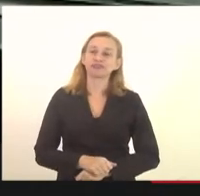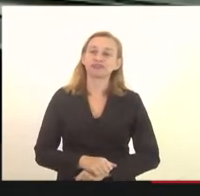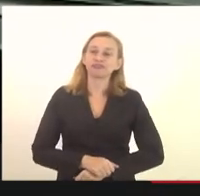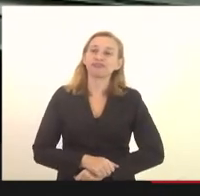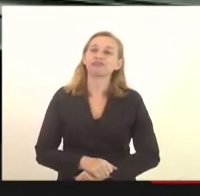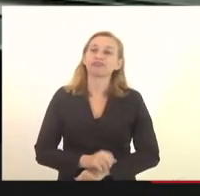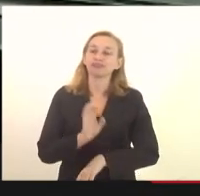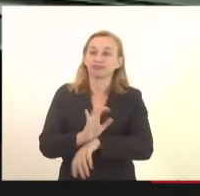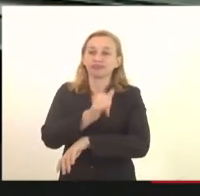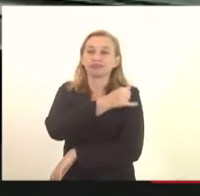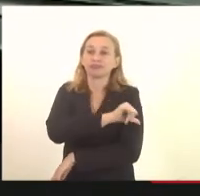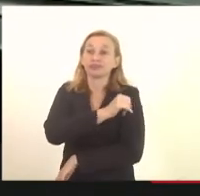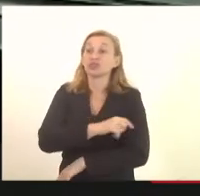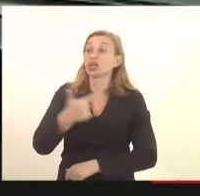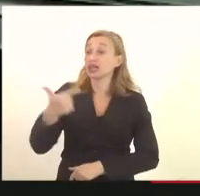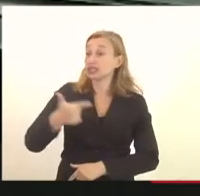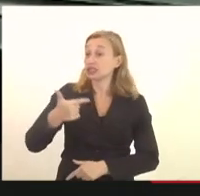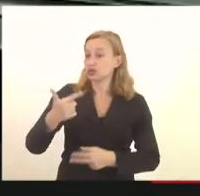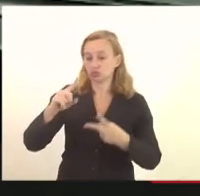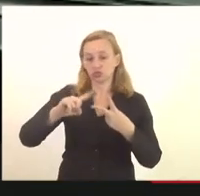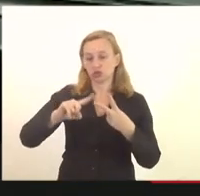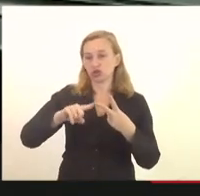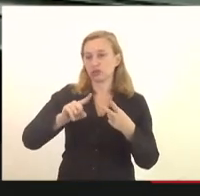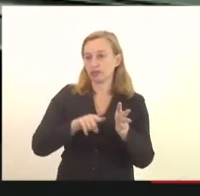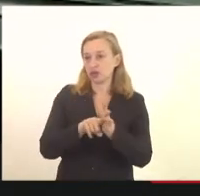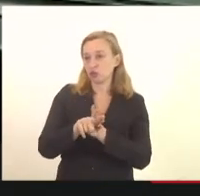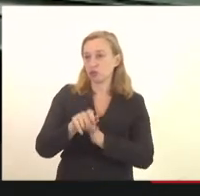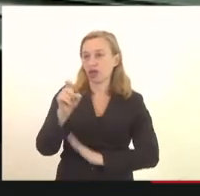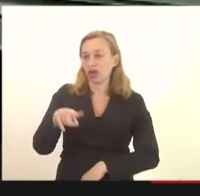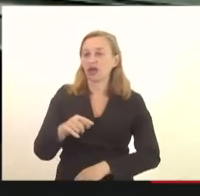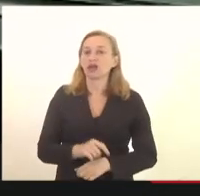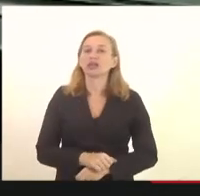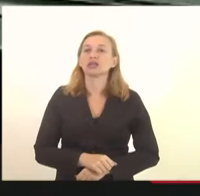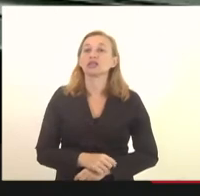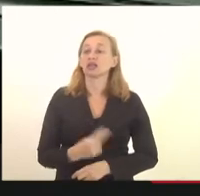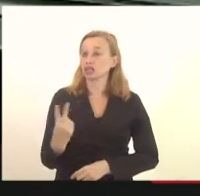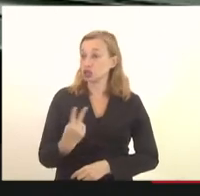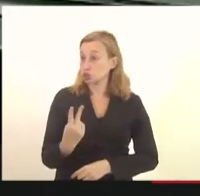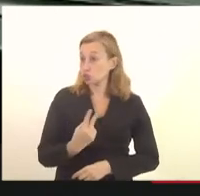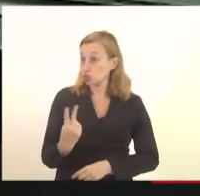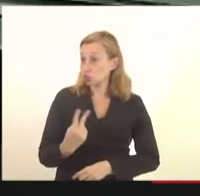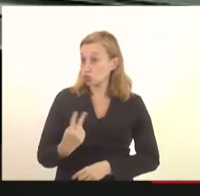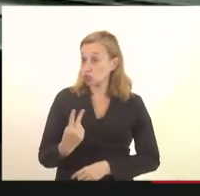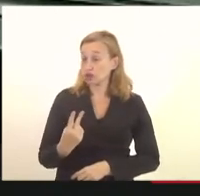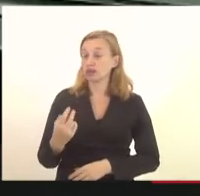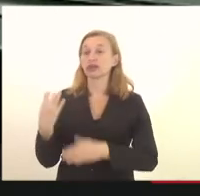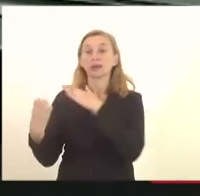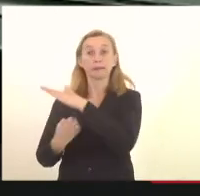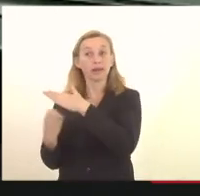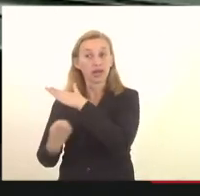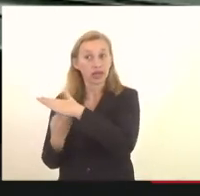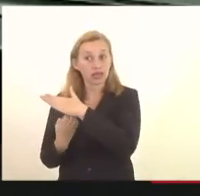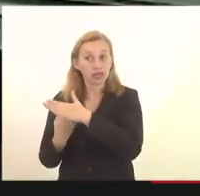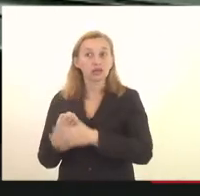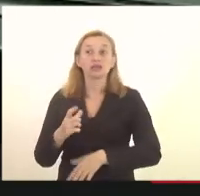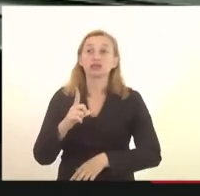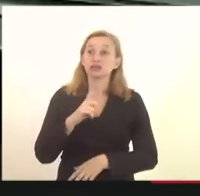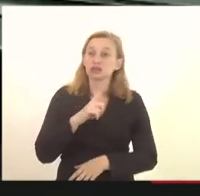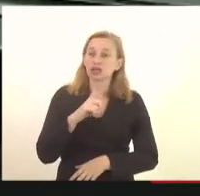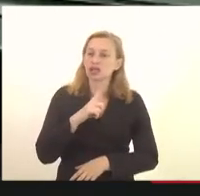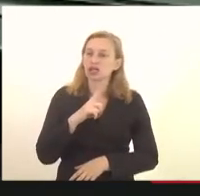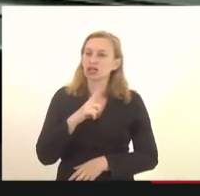de Janeiro. E a segunda questão que ele coloca, se dessas duas concessionárias têm